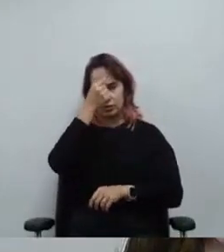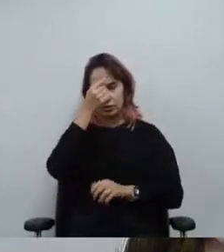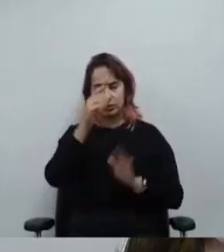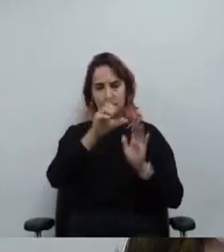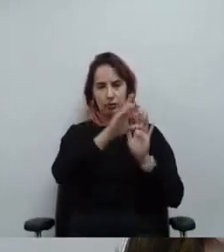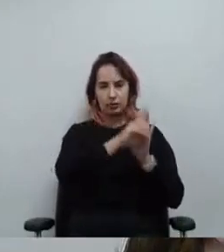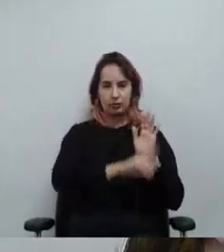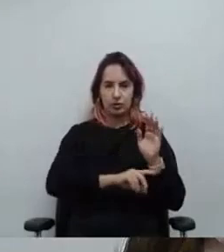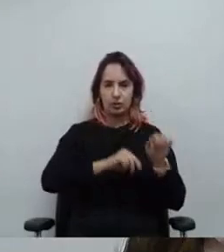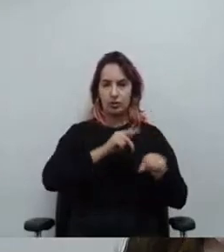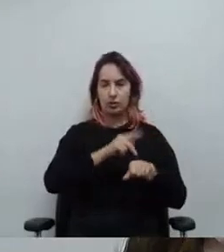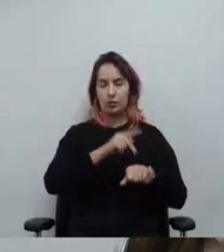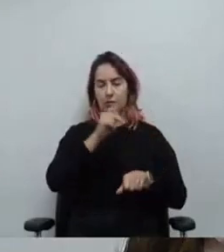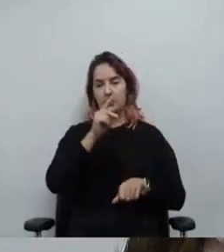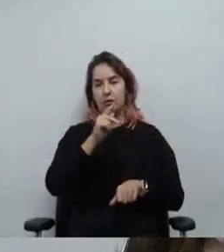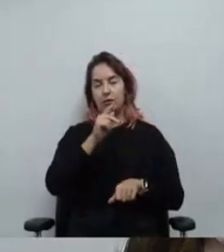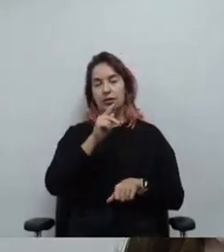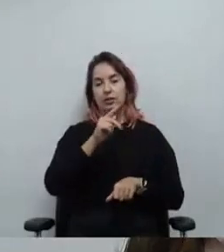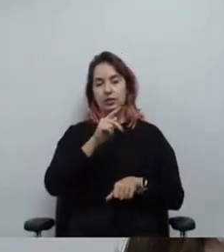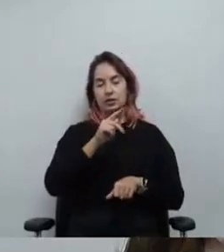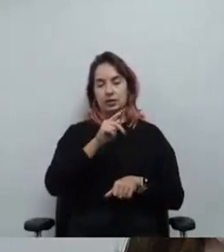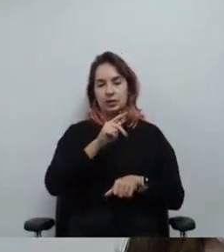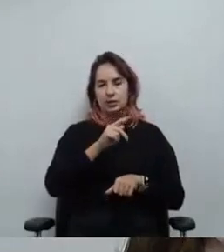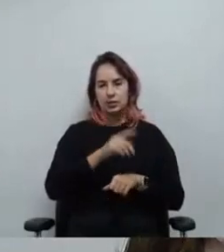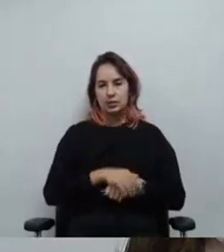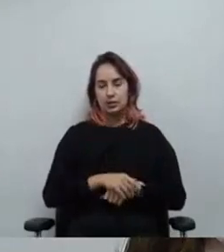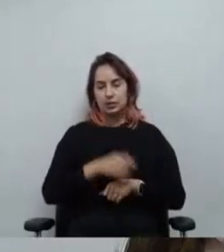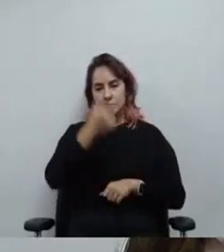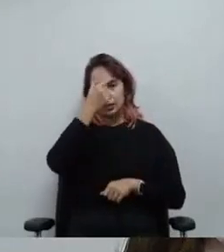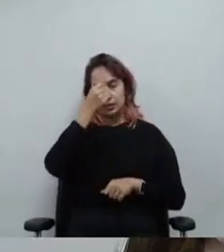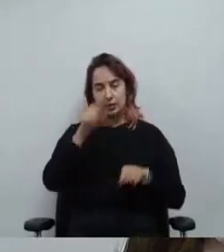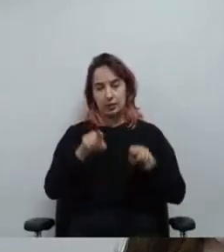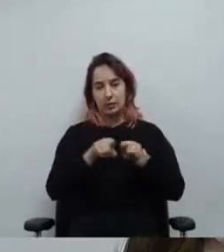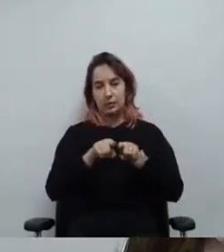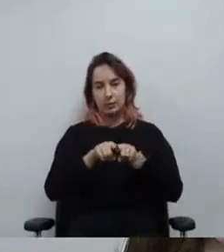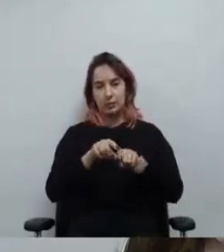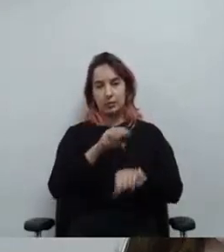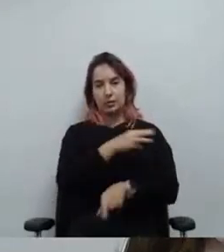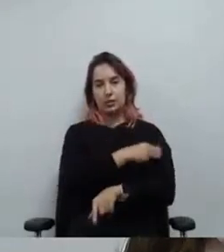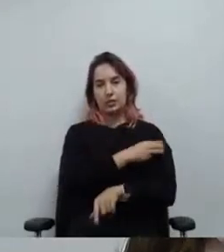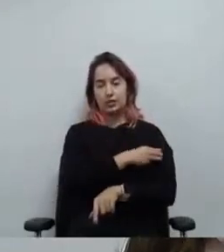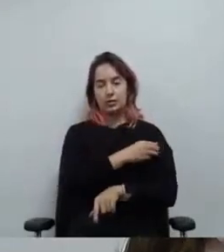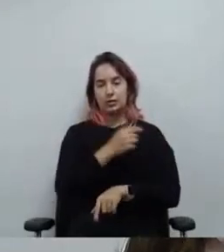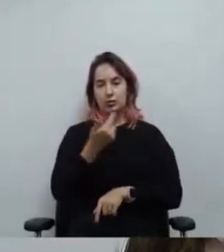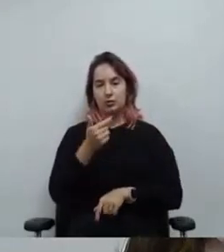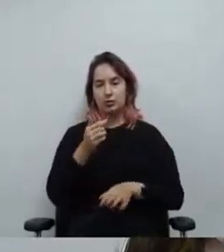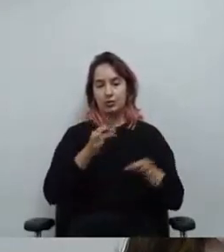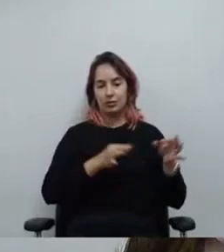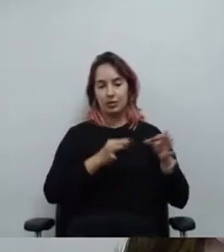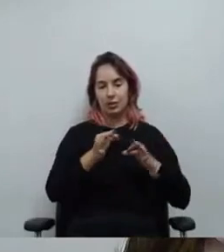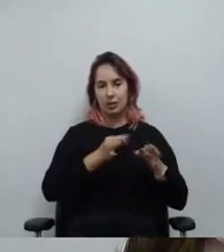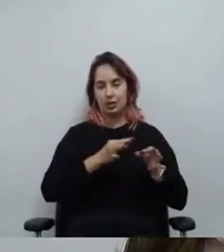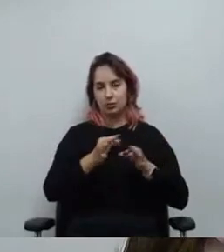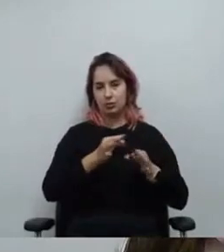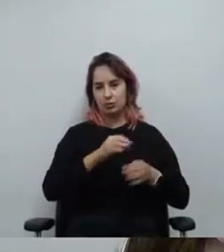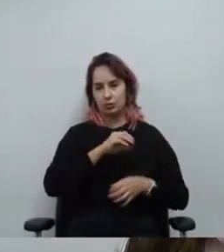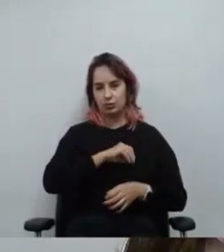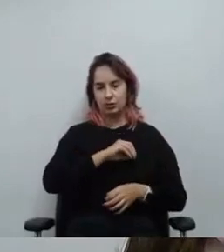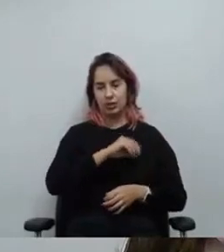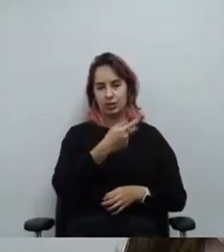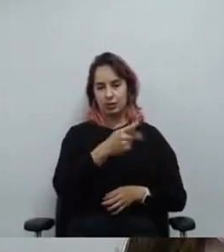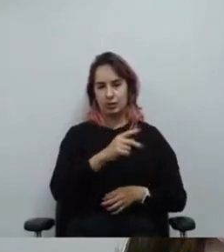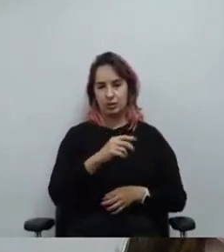de pós-graduação e também os estagiários de ensino médio, porque em 2023 não tivemos o reajuste da bolsa deles. Em 2022